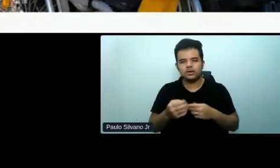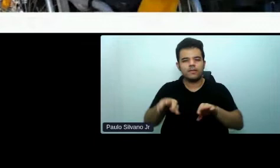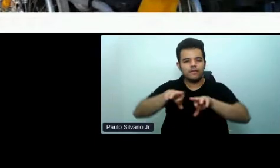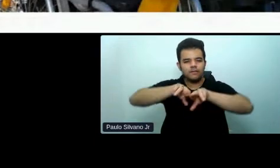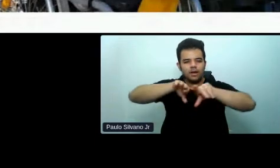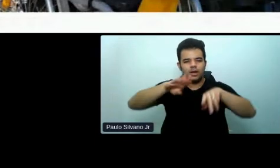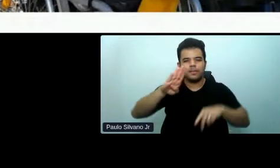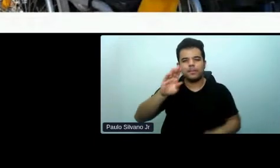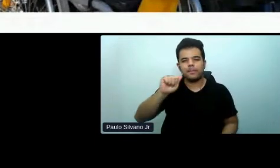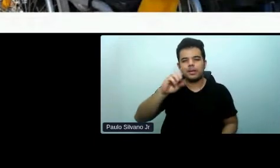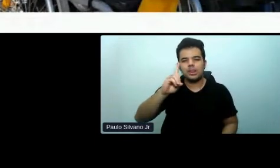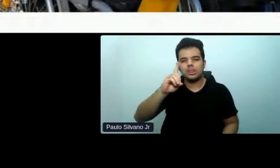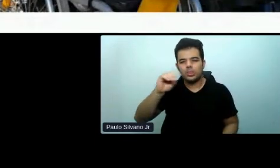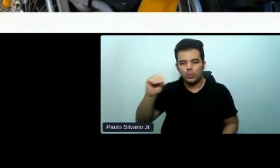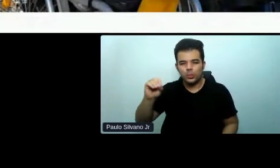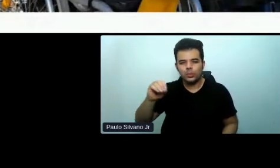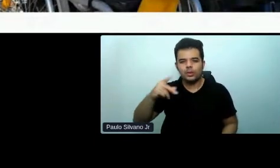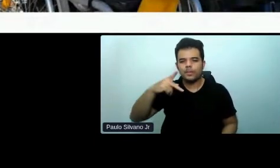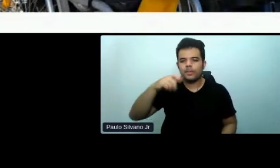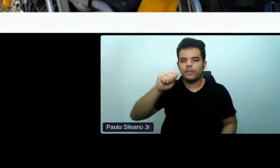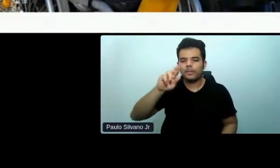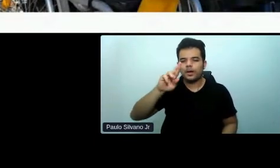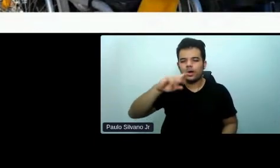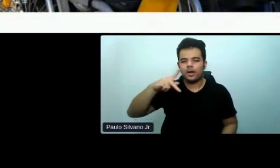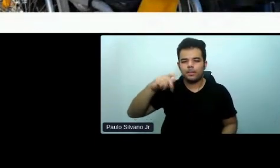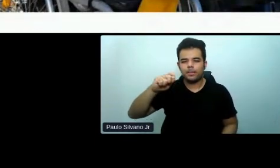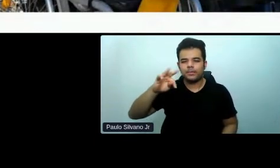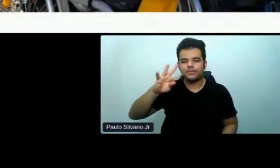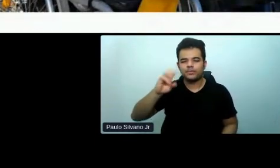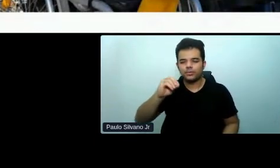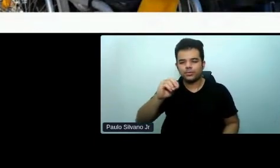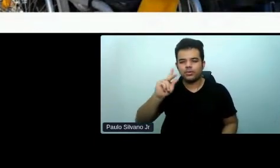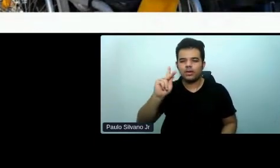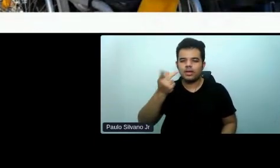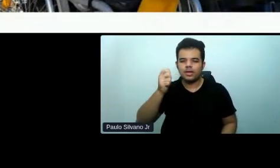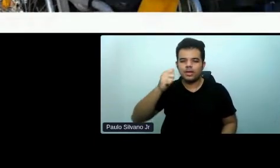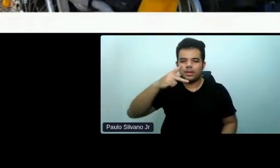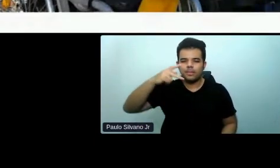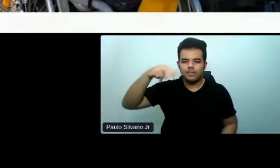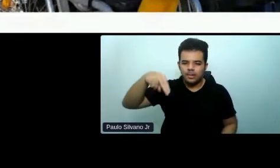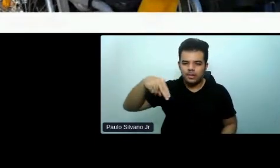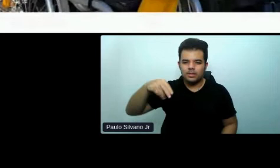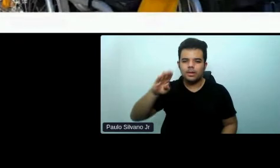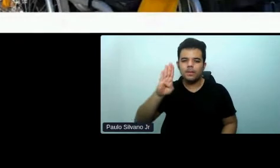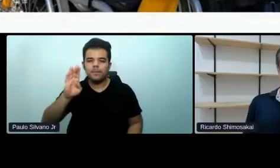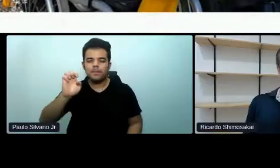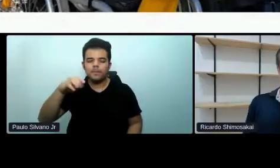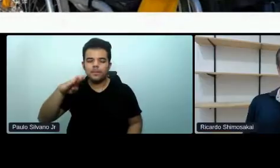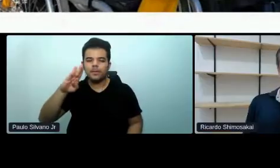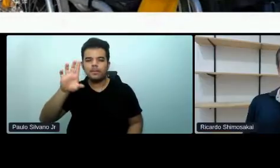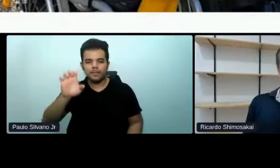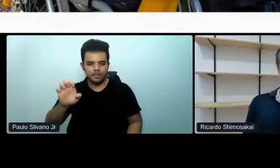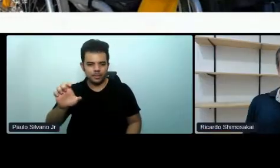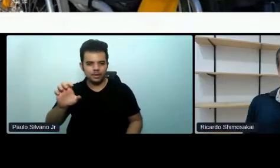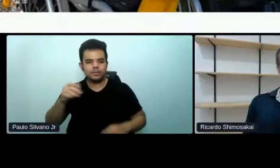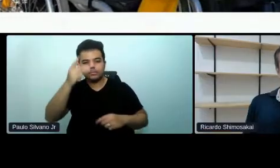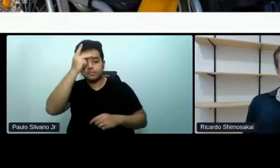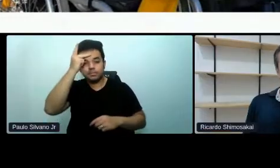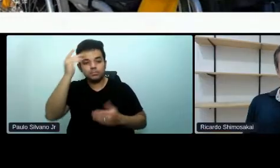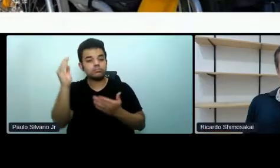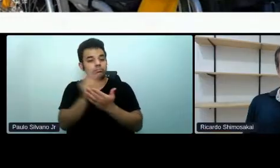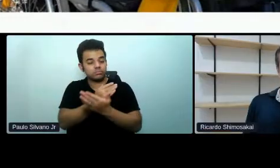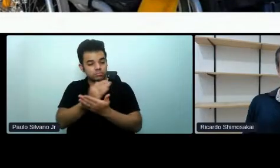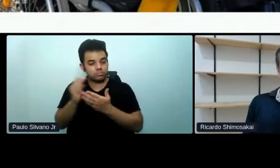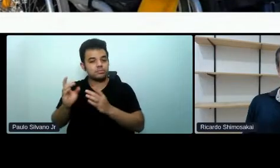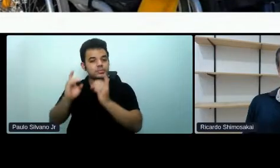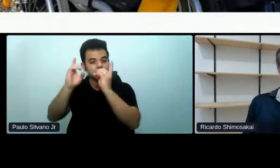Bumble, então, sabe que às vezes as pessoas com deficiência,